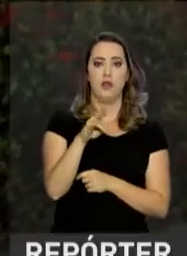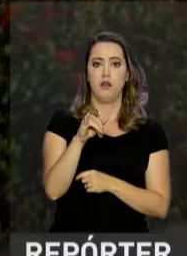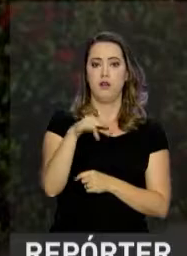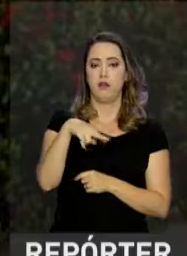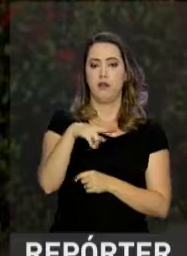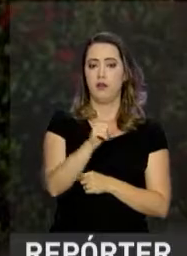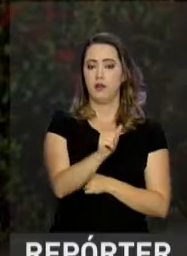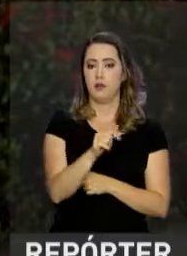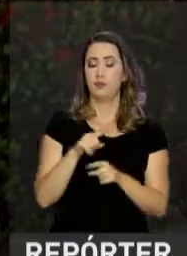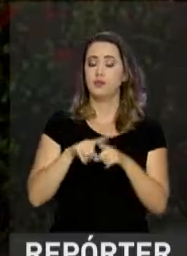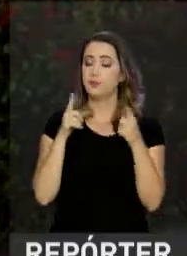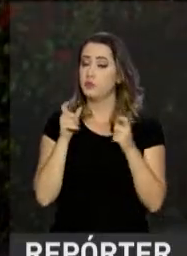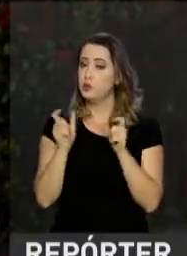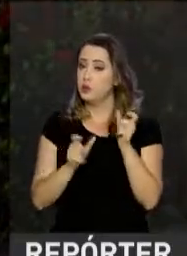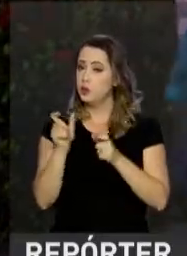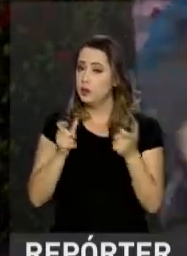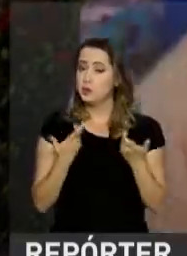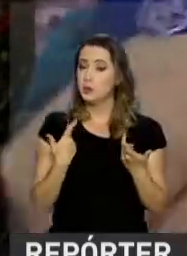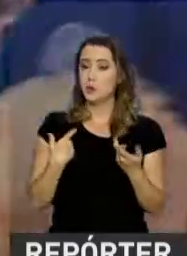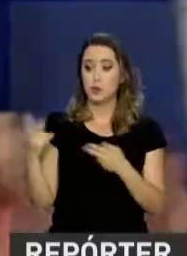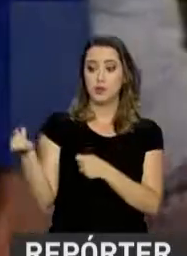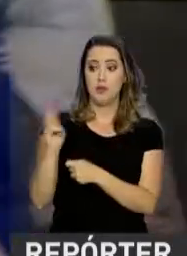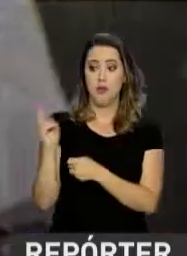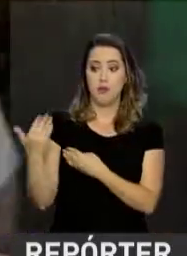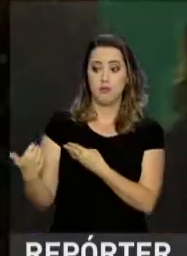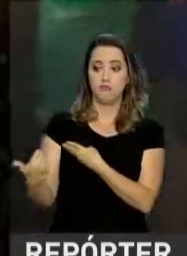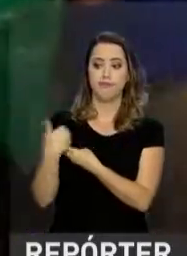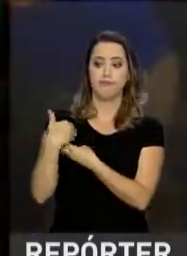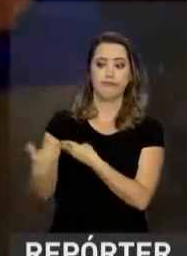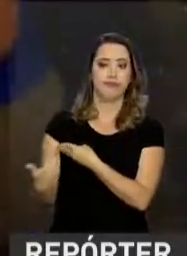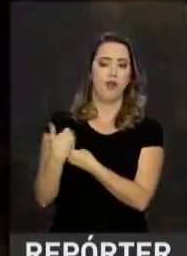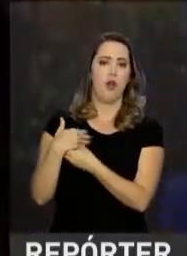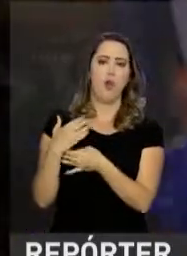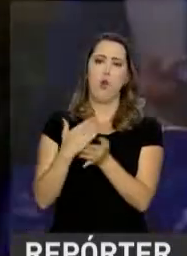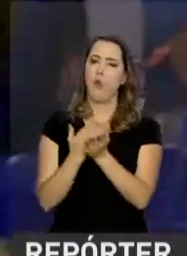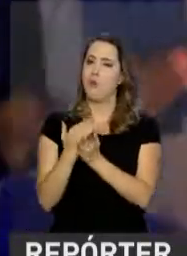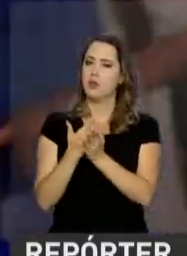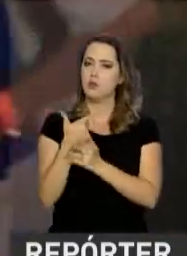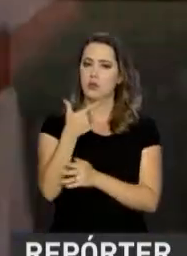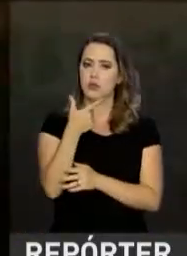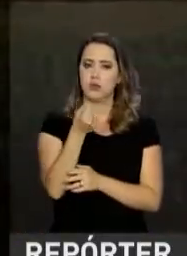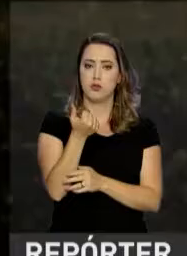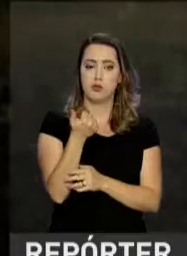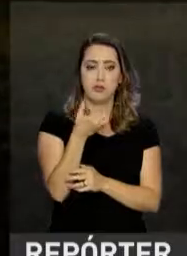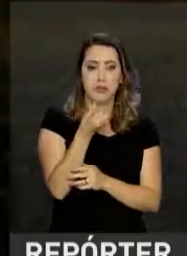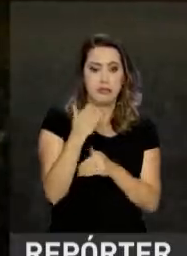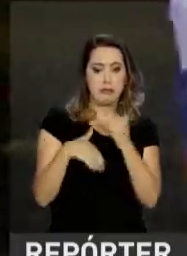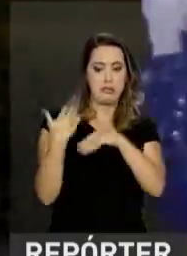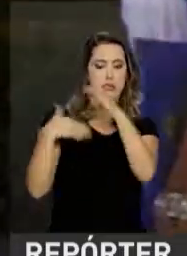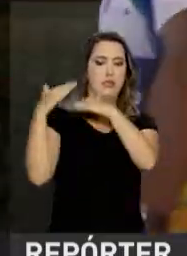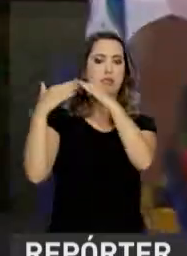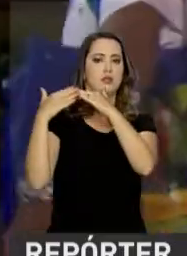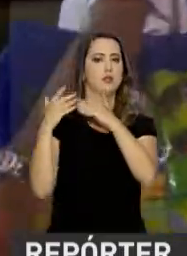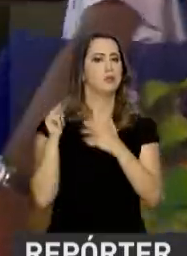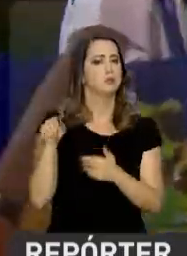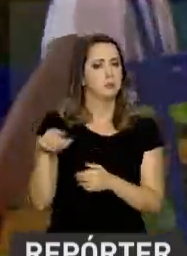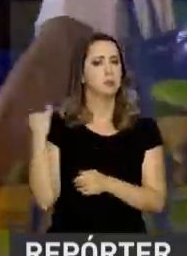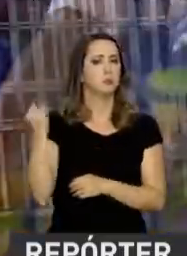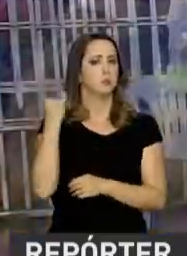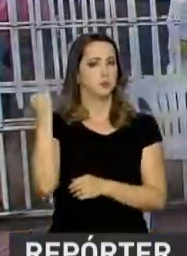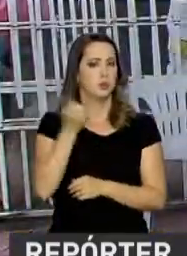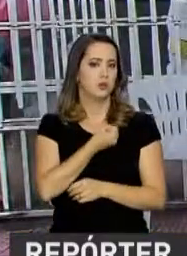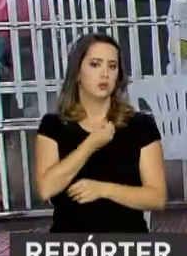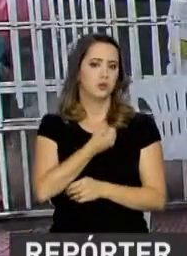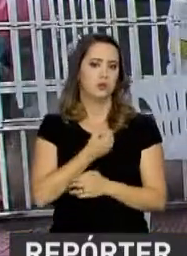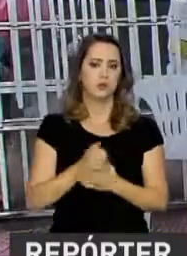que o número de imigrantes venezuelanos realmente desde 2016 cresceu de forma